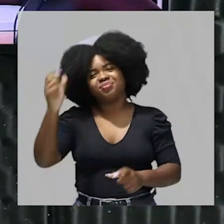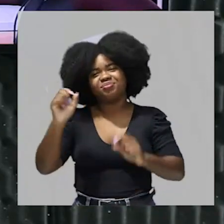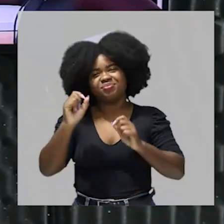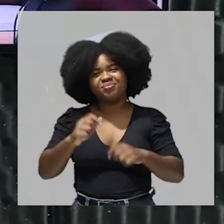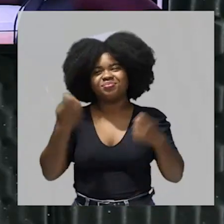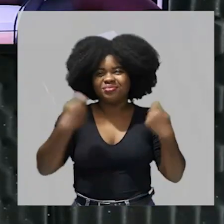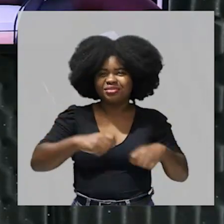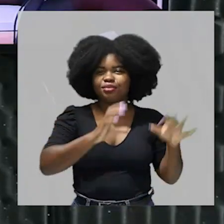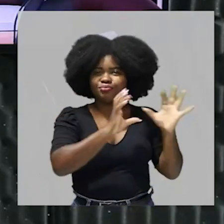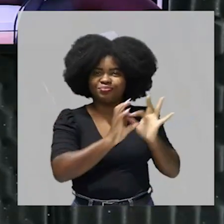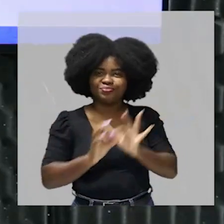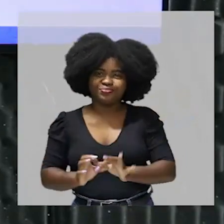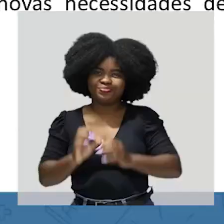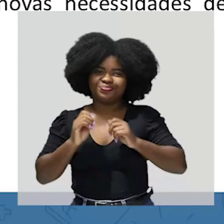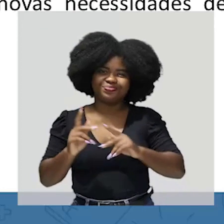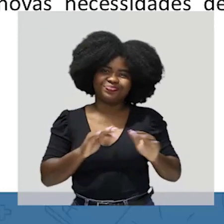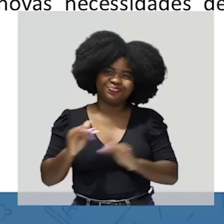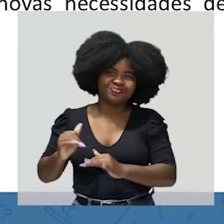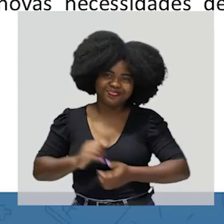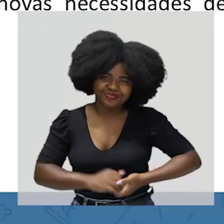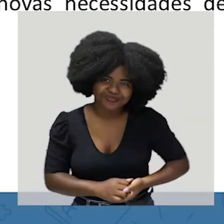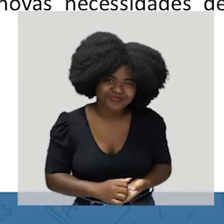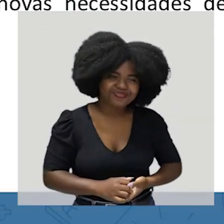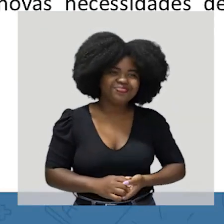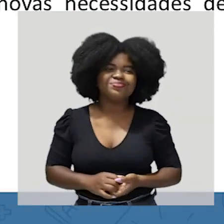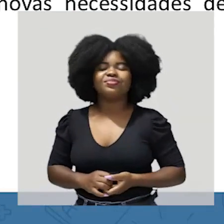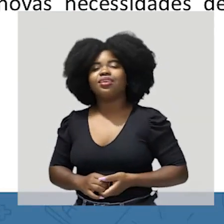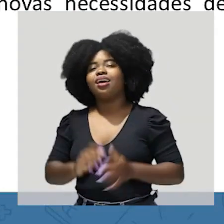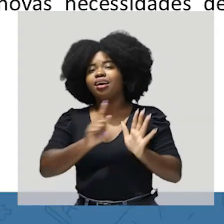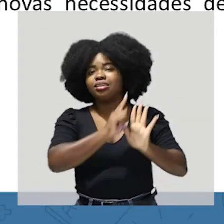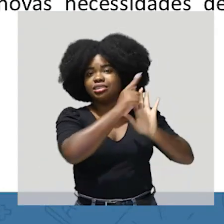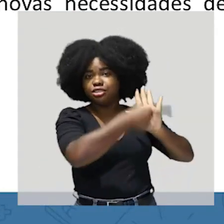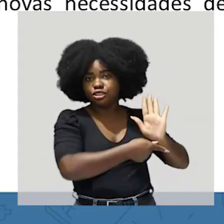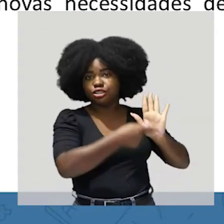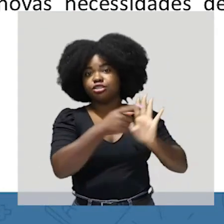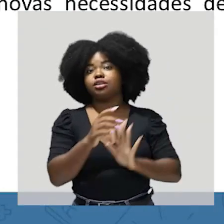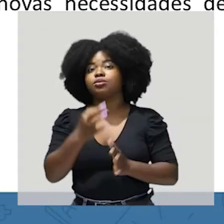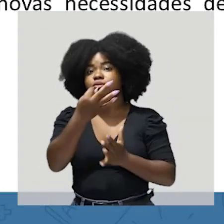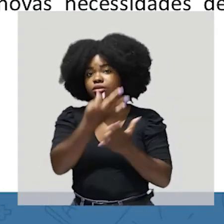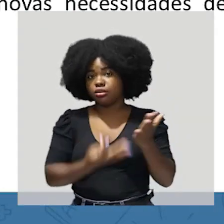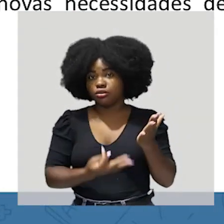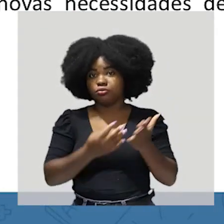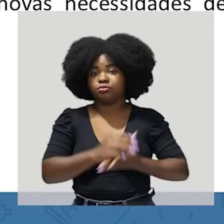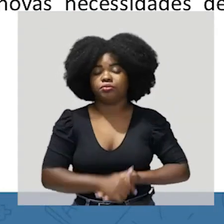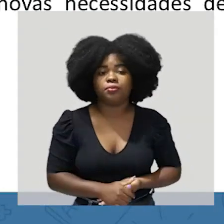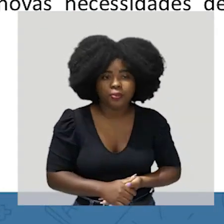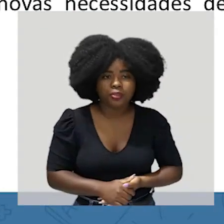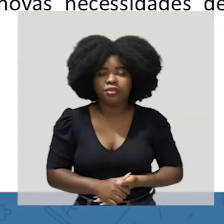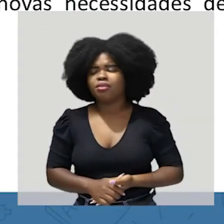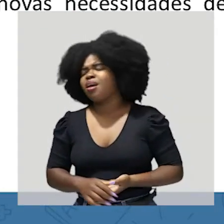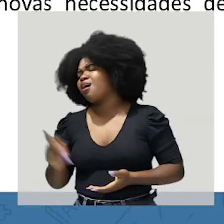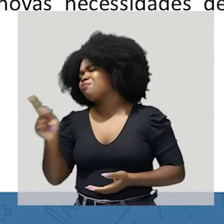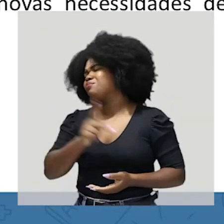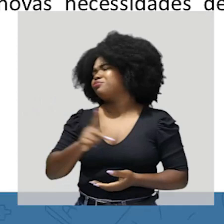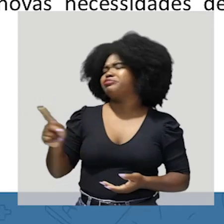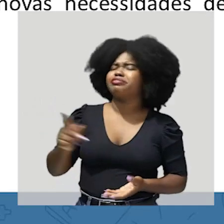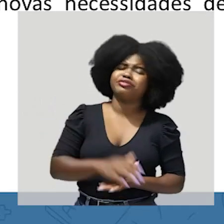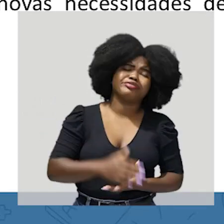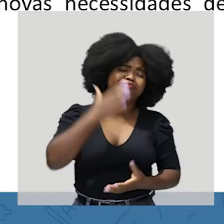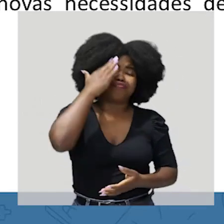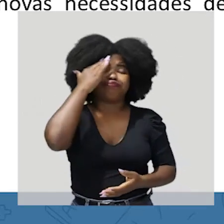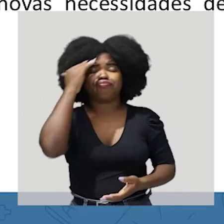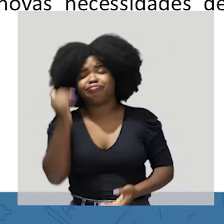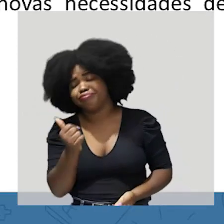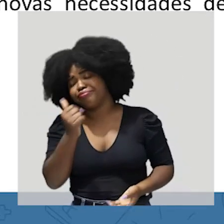precisamos contextualizar bom gente gêneros textuais é cacau já sei o que que são gêneros